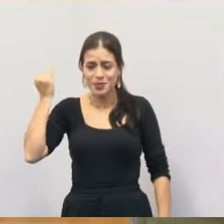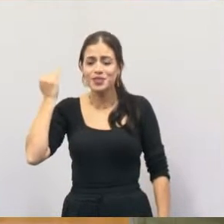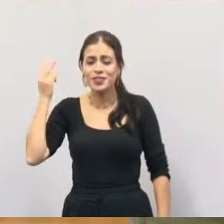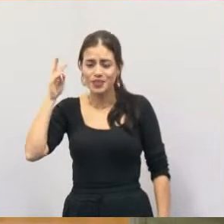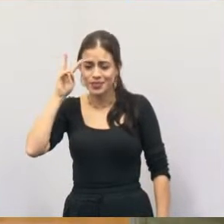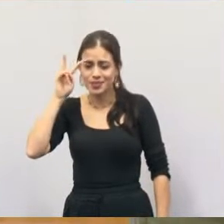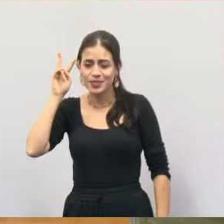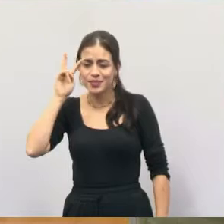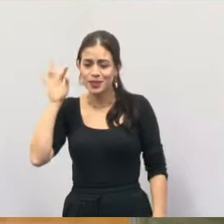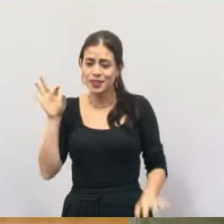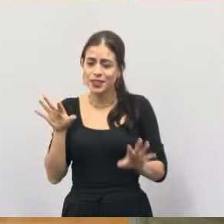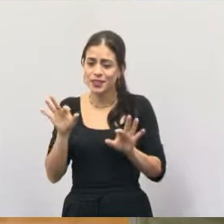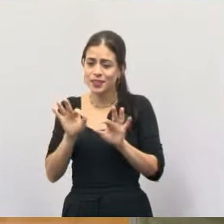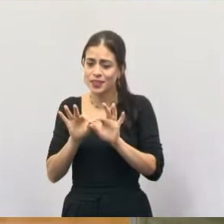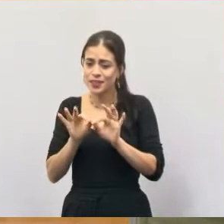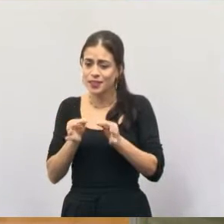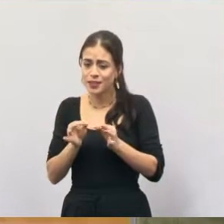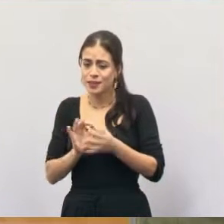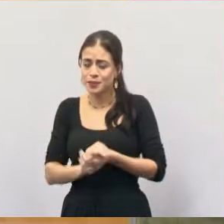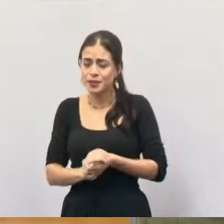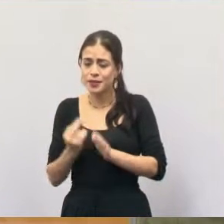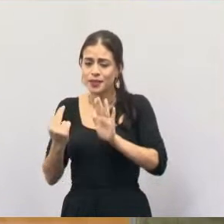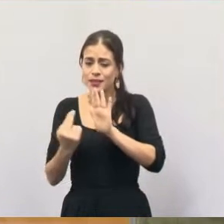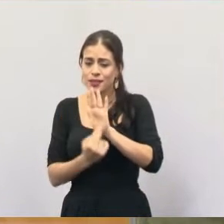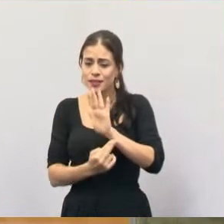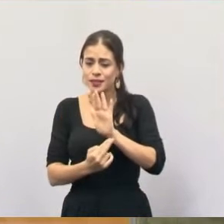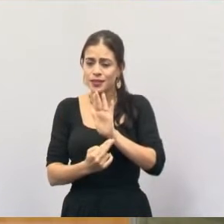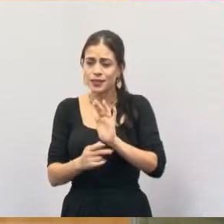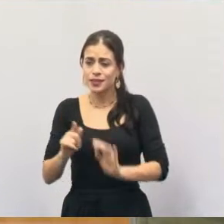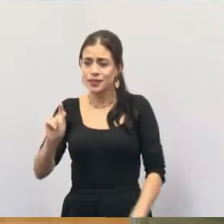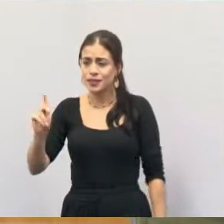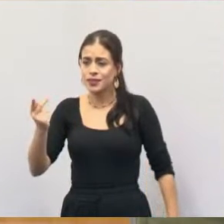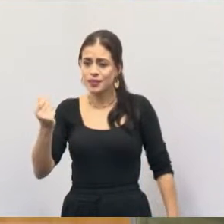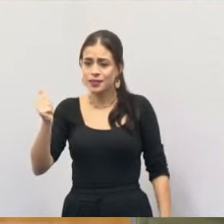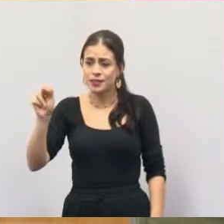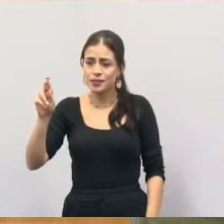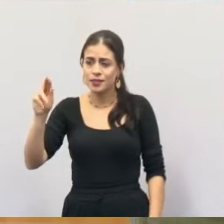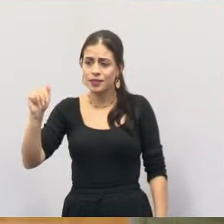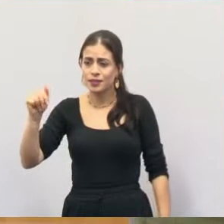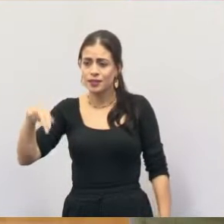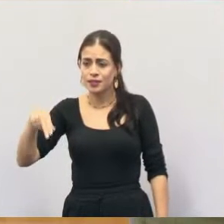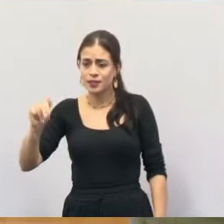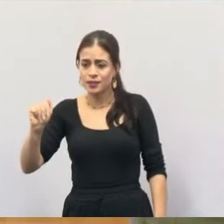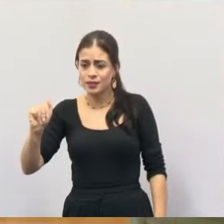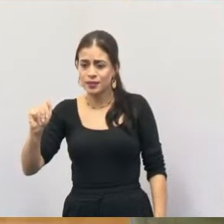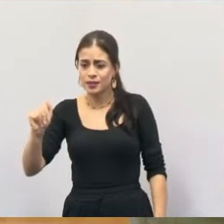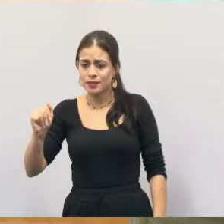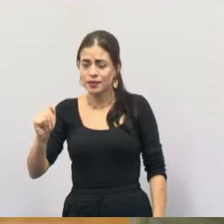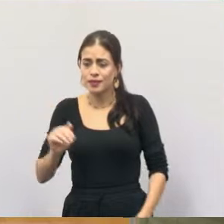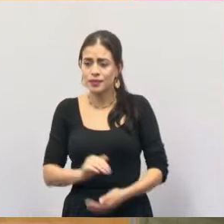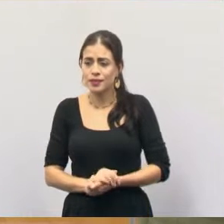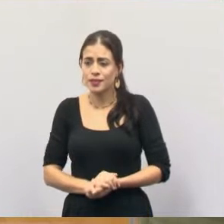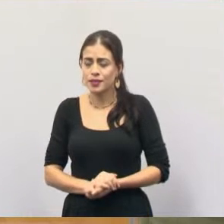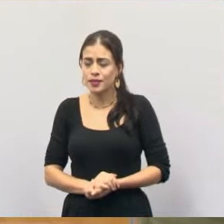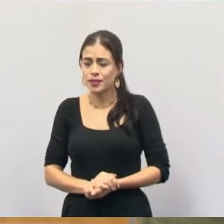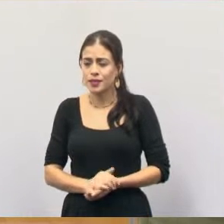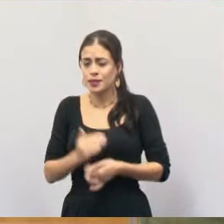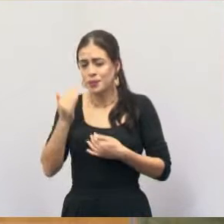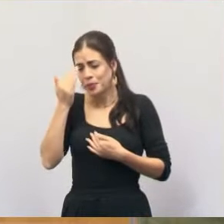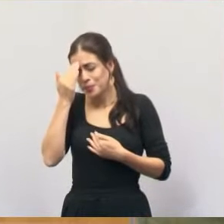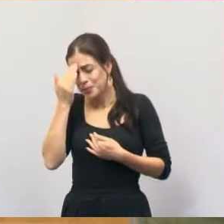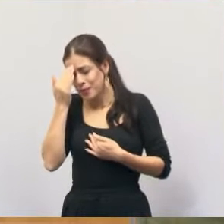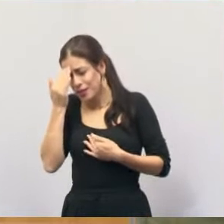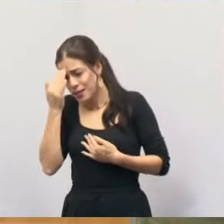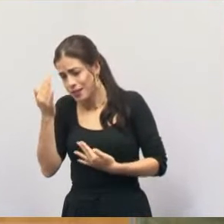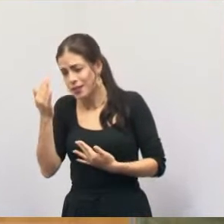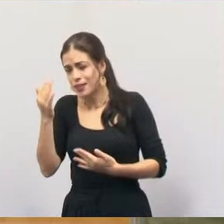história. Assina Guarana Ramos. Grato, Guarana, por ter nos dado a